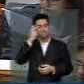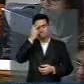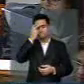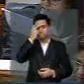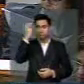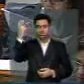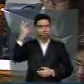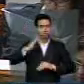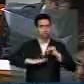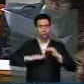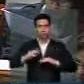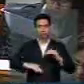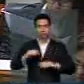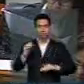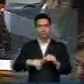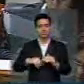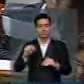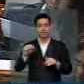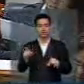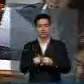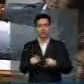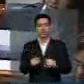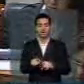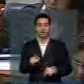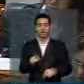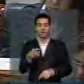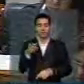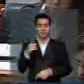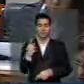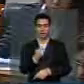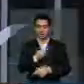genialidade seu conterrâneo nosso